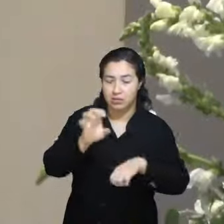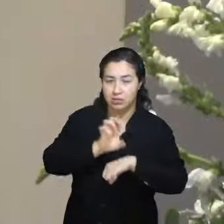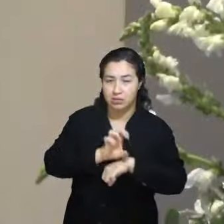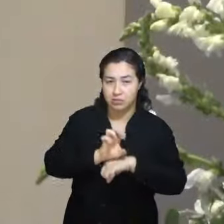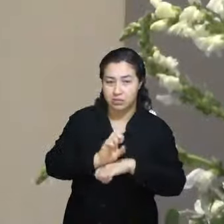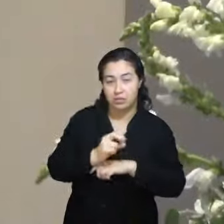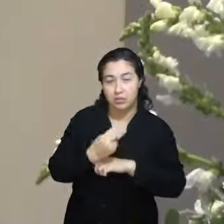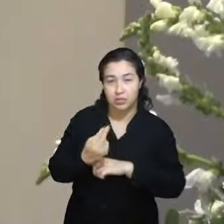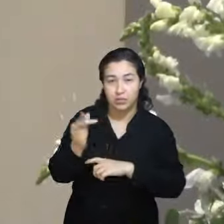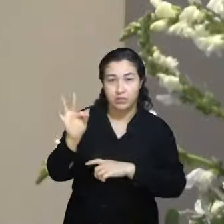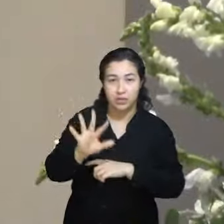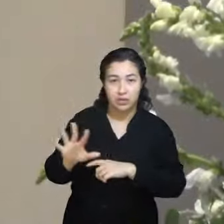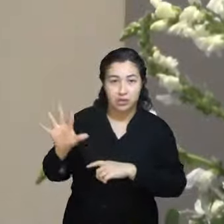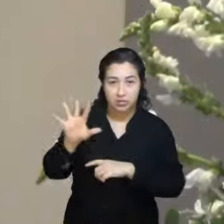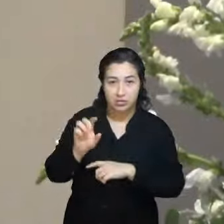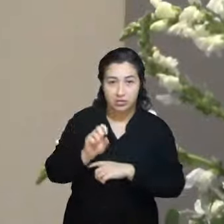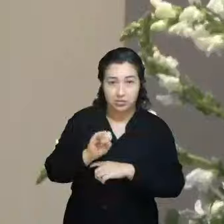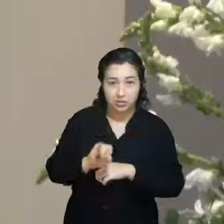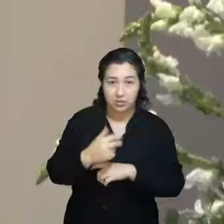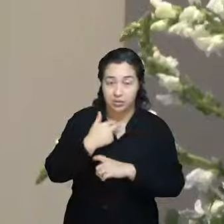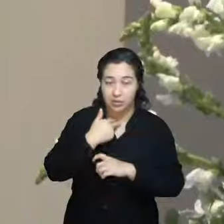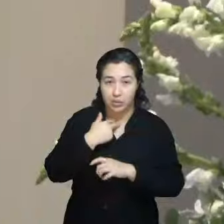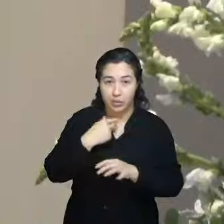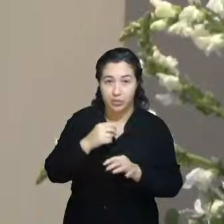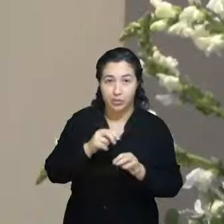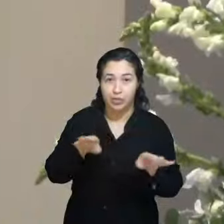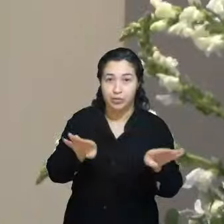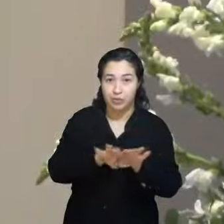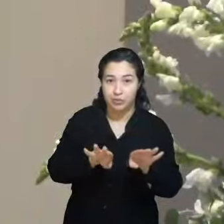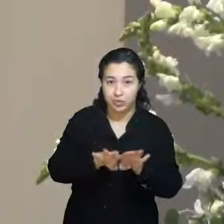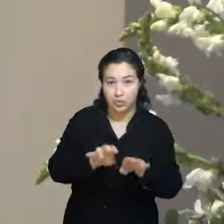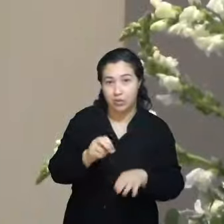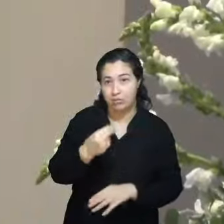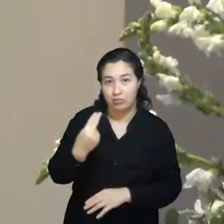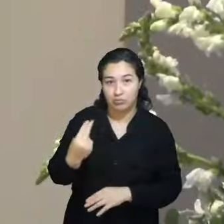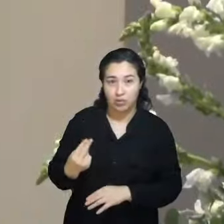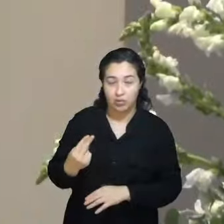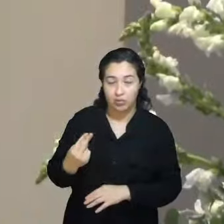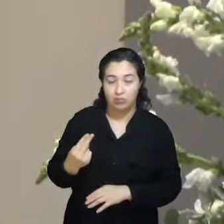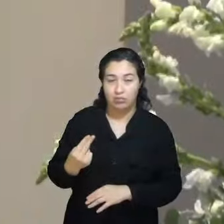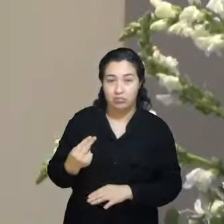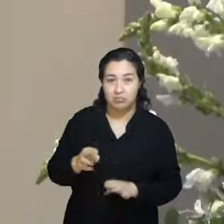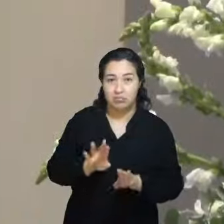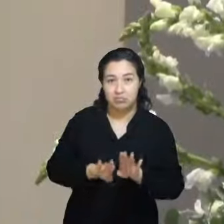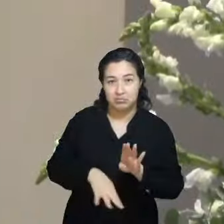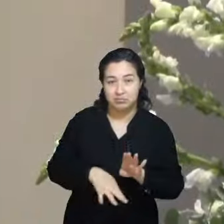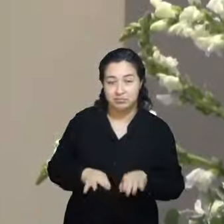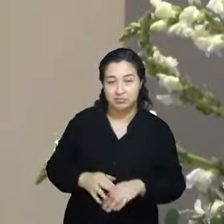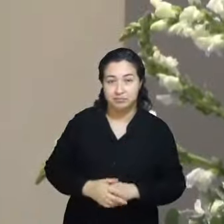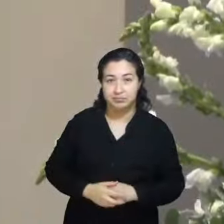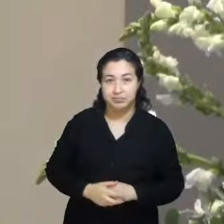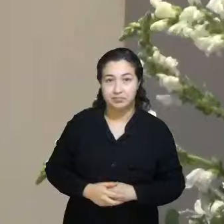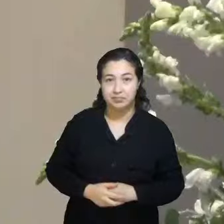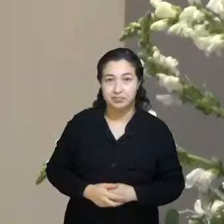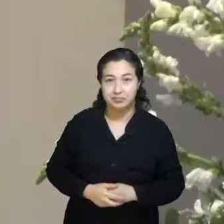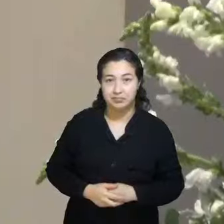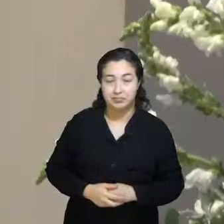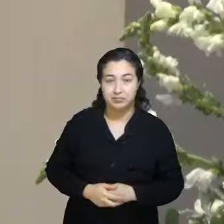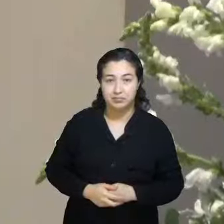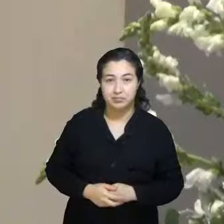união quando não o puder fazê-lo com igual ou melhor competência o próprio município não se está a